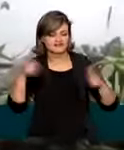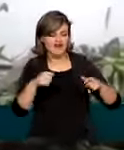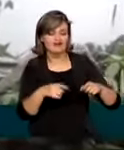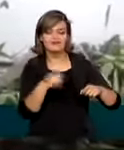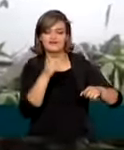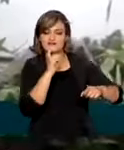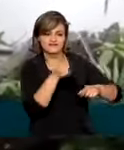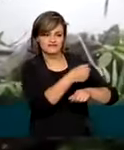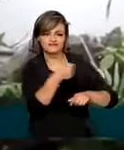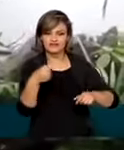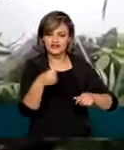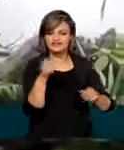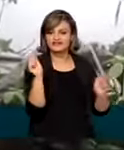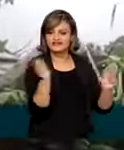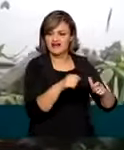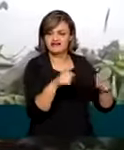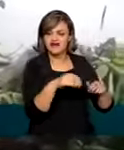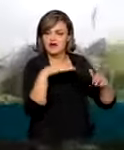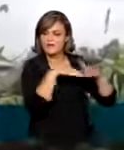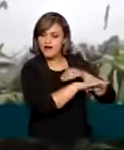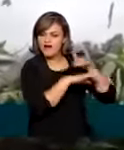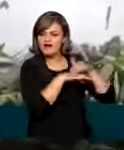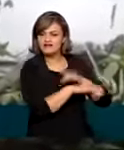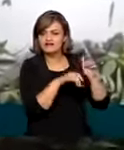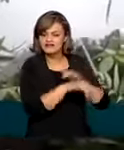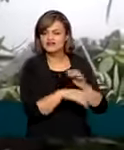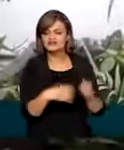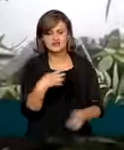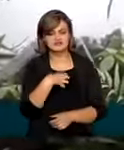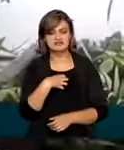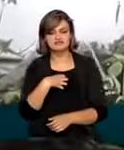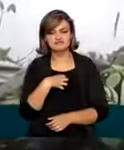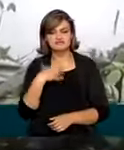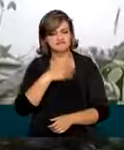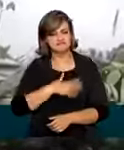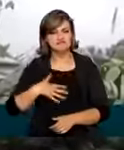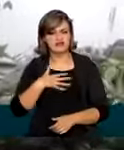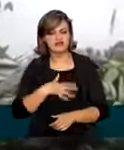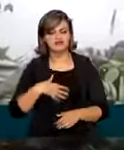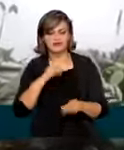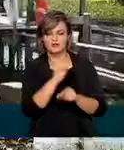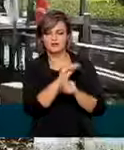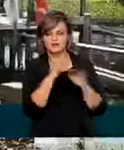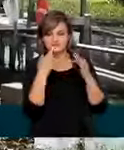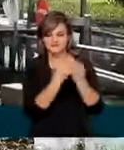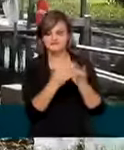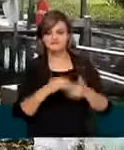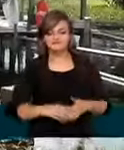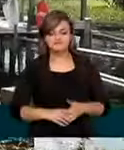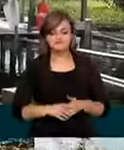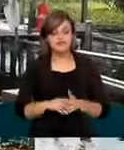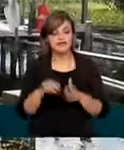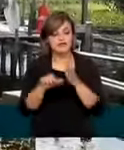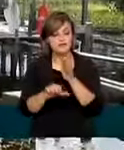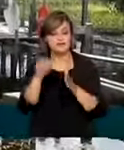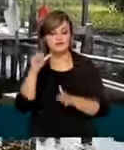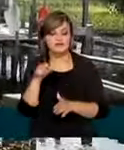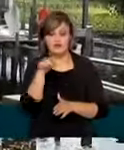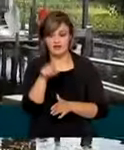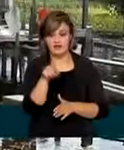ter geladeira, consegue dar um bem-estar melhor para nossos filhos, para nossos moradores. Nesta primeira etapa